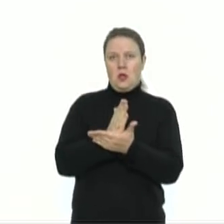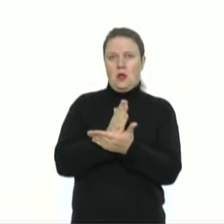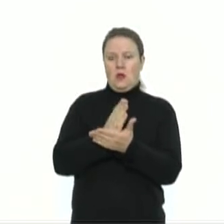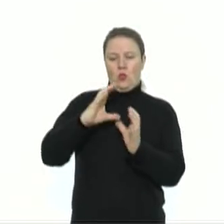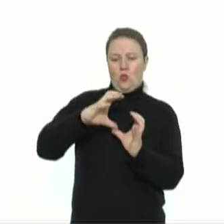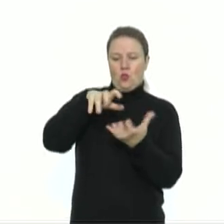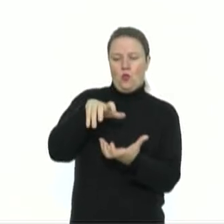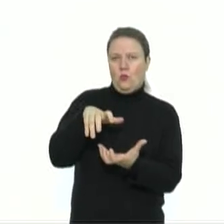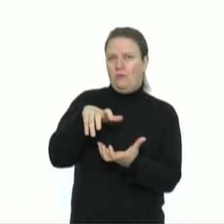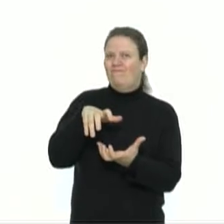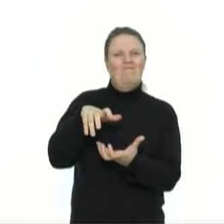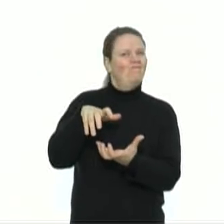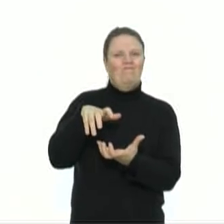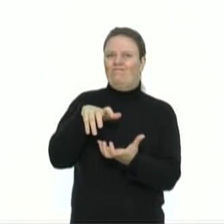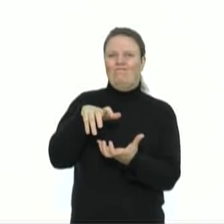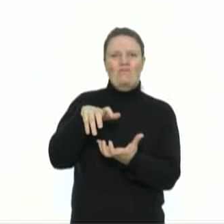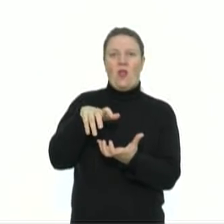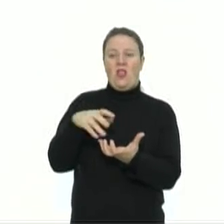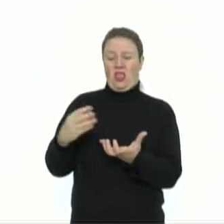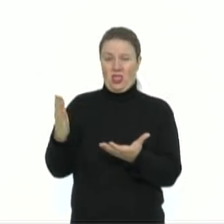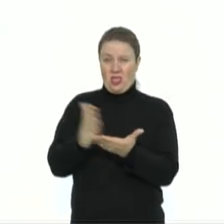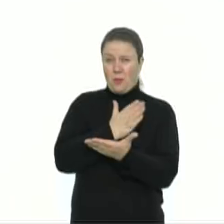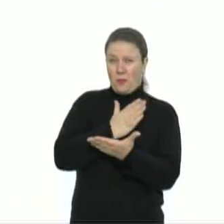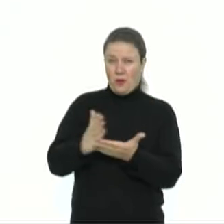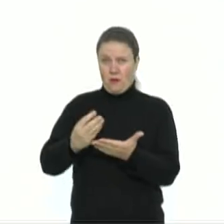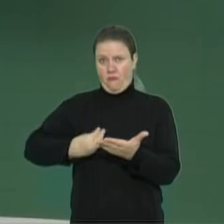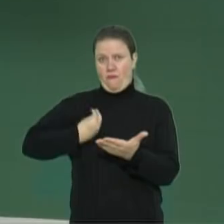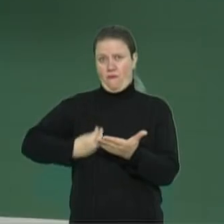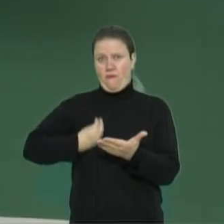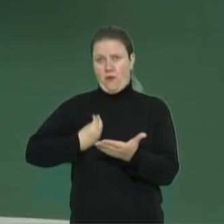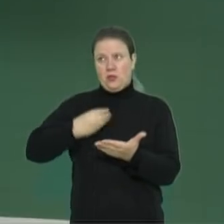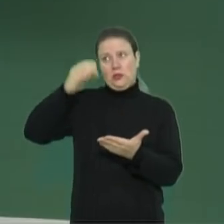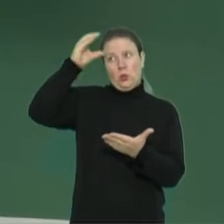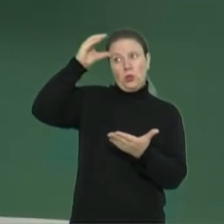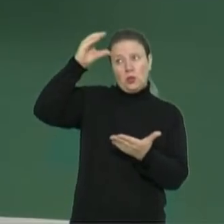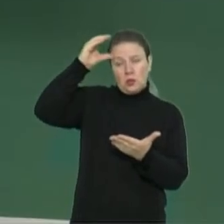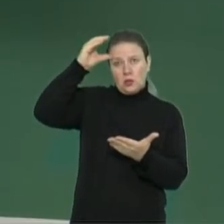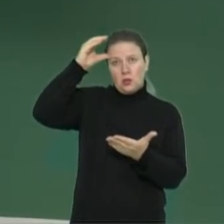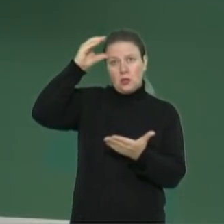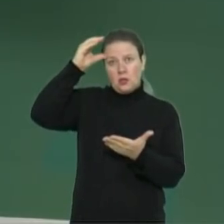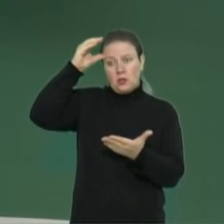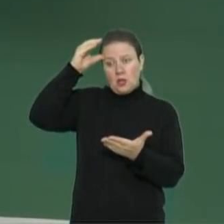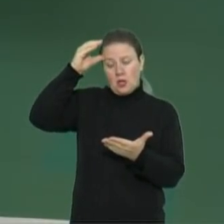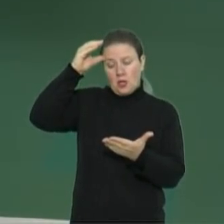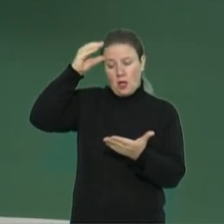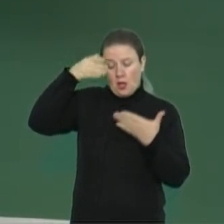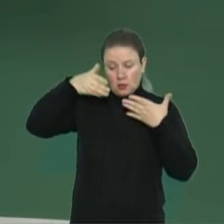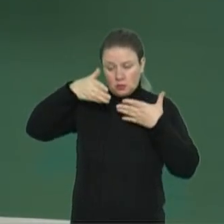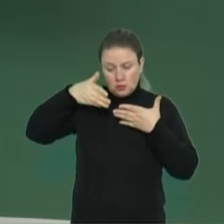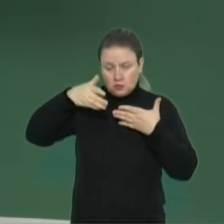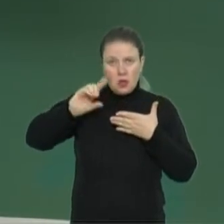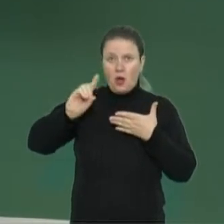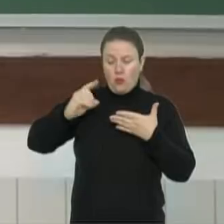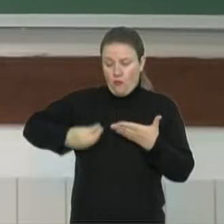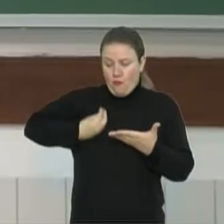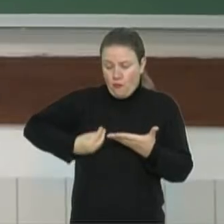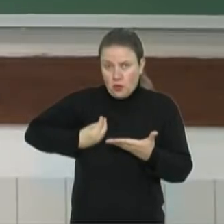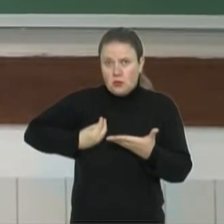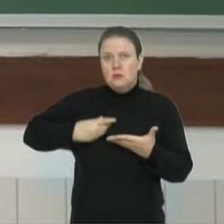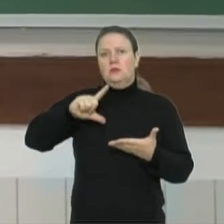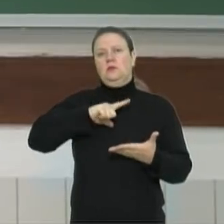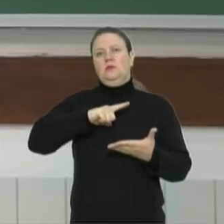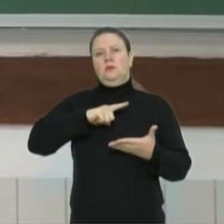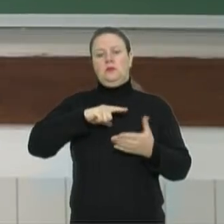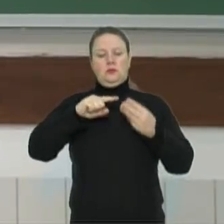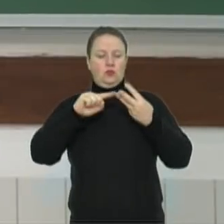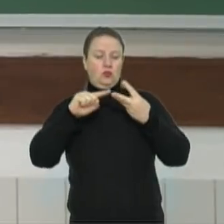uma consciência separada da vida, uma consciência separada da existência. Tá? Então tem três